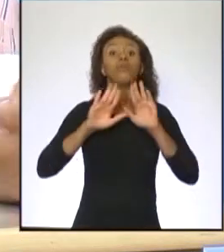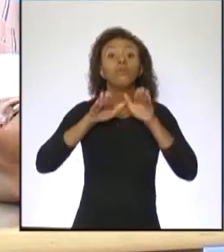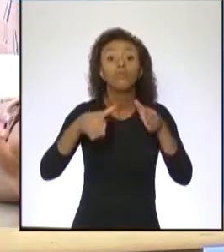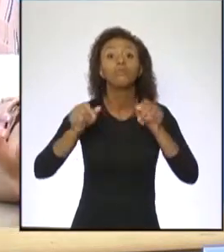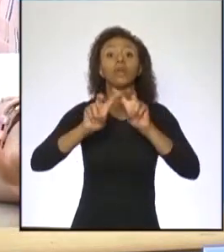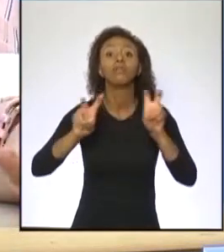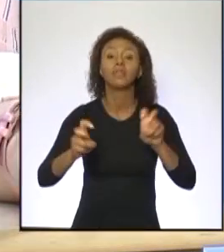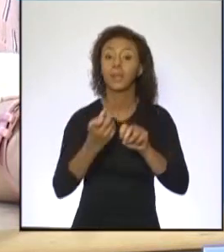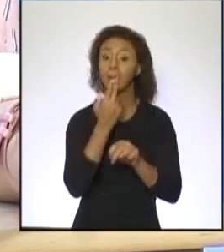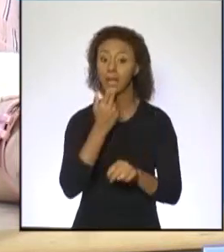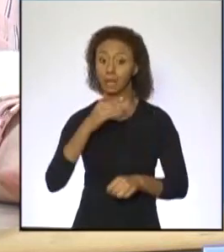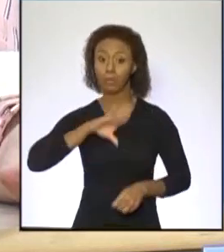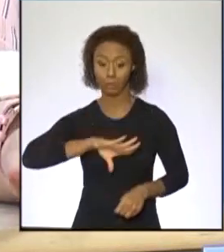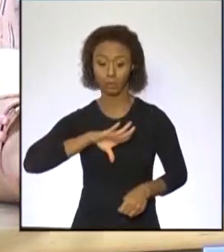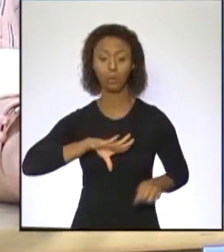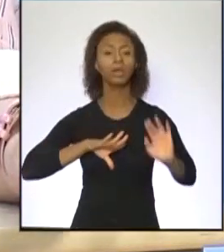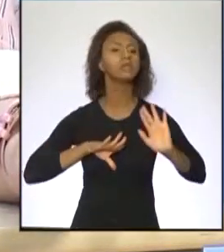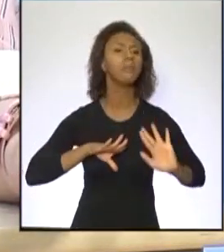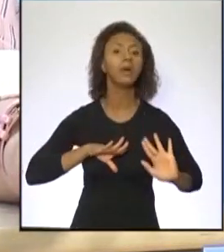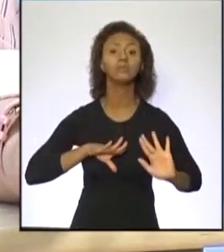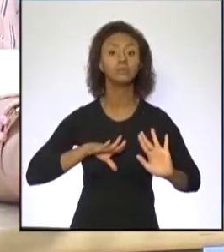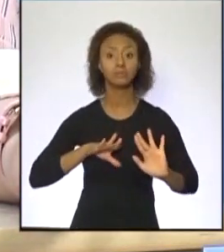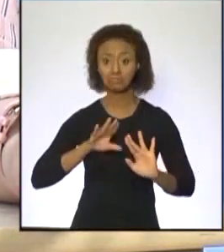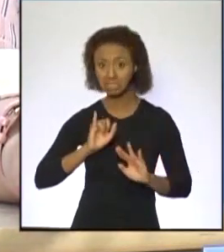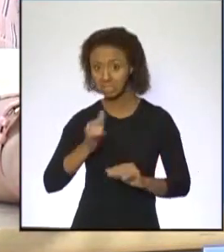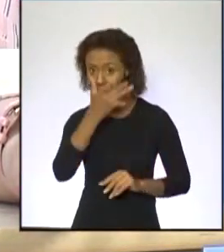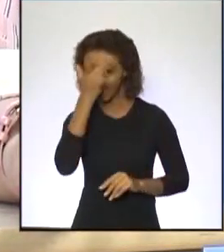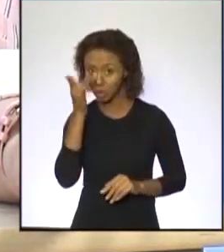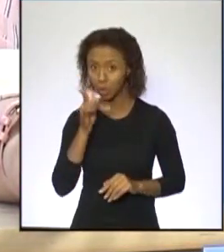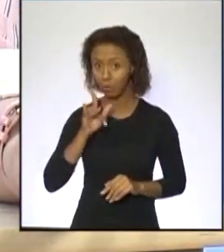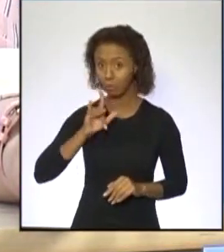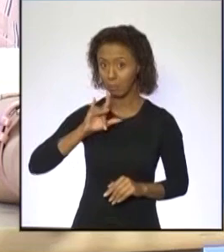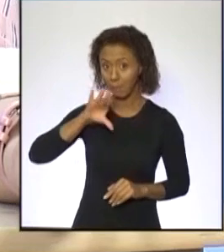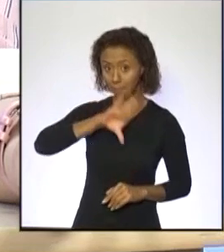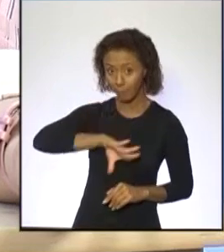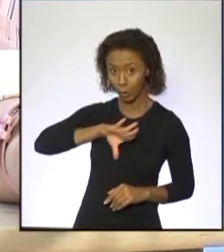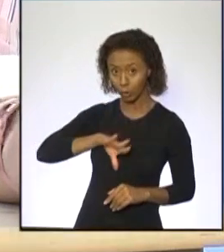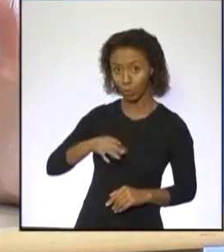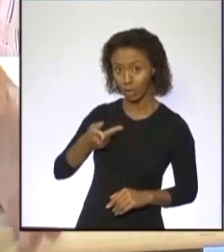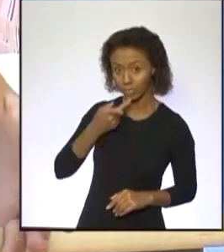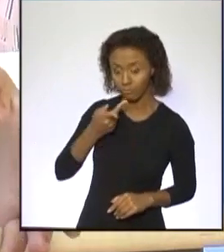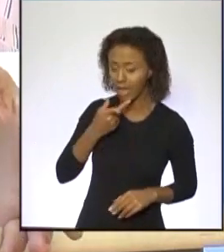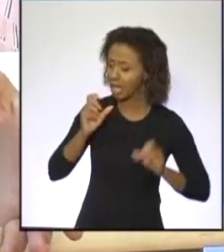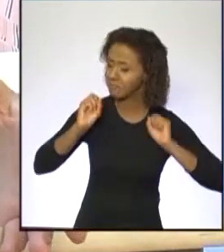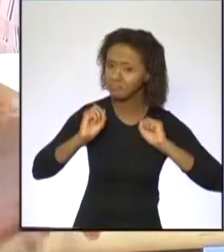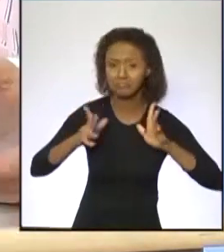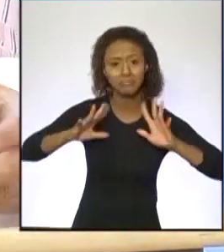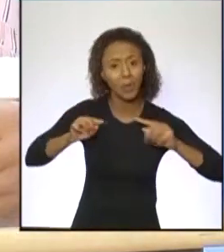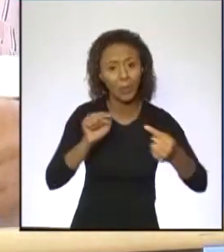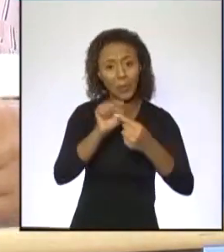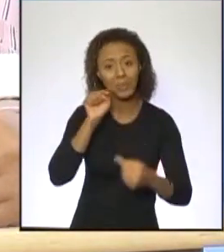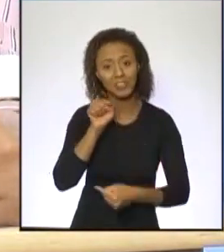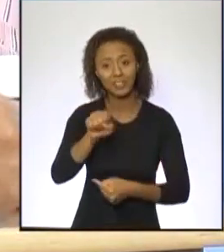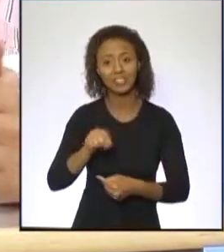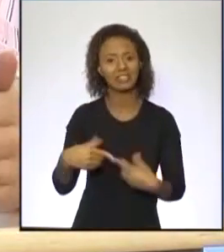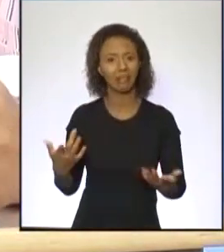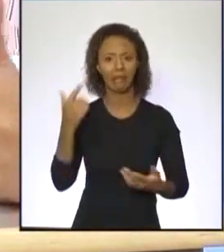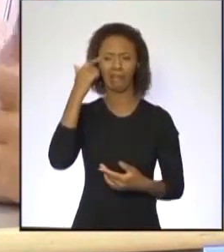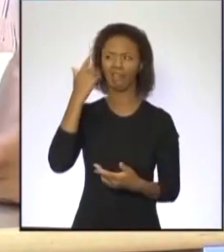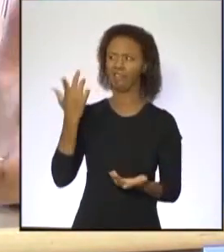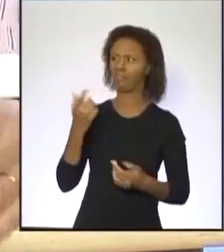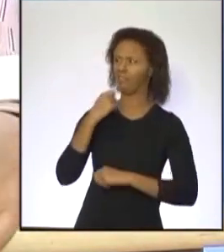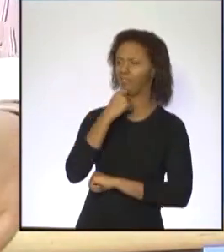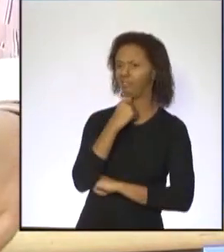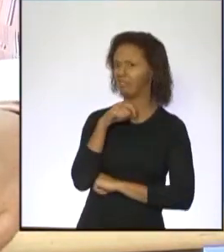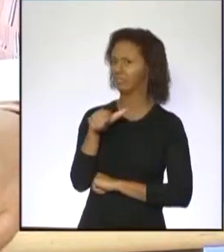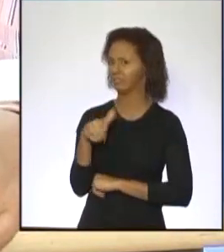portuguesa para as pessoas que falam língua portuguesa. Certo? Então, não fiquem preocupados achando que vai ser uma aula, puxa,